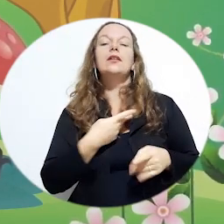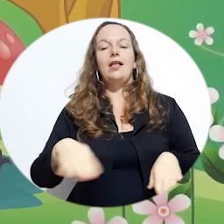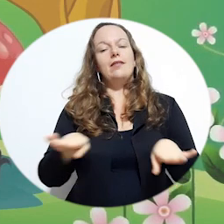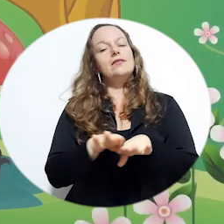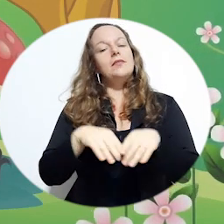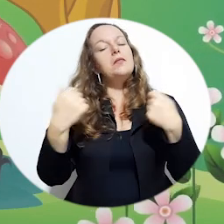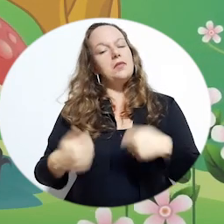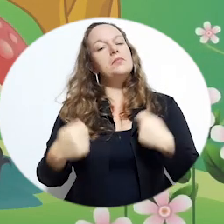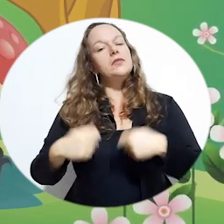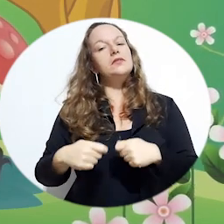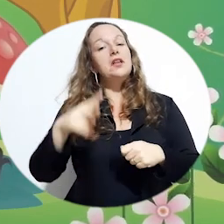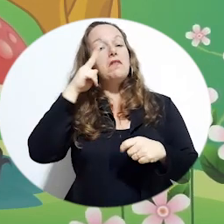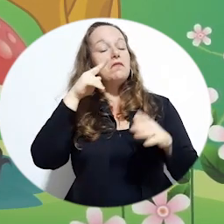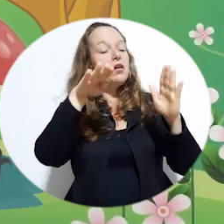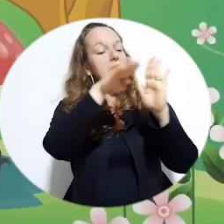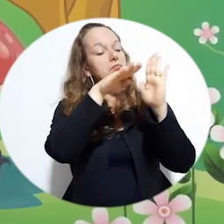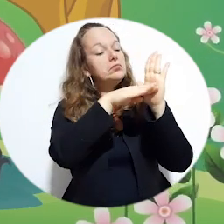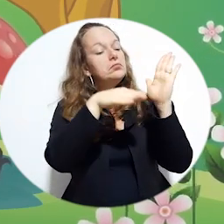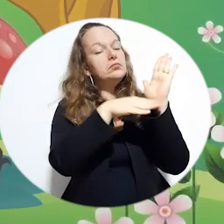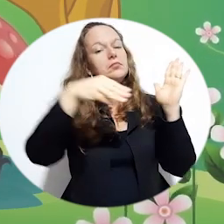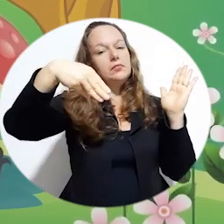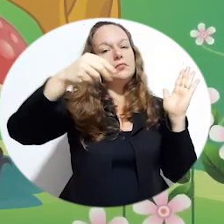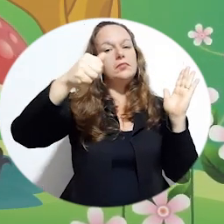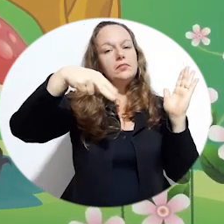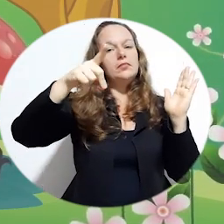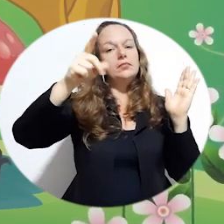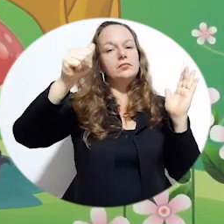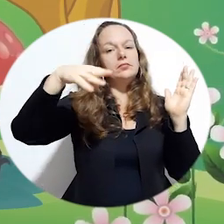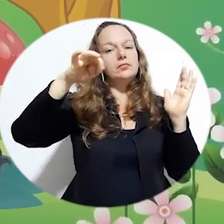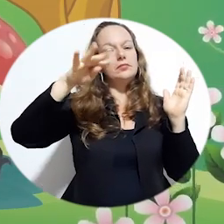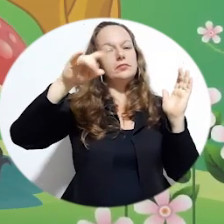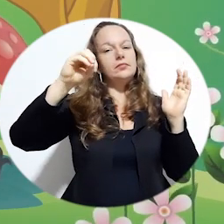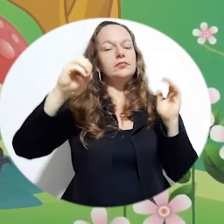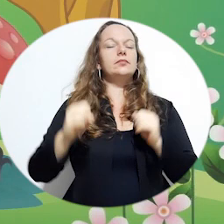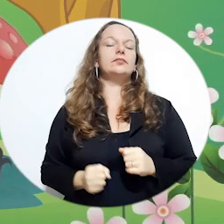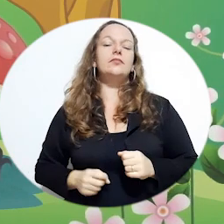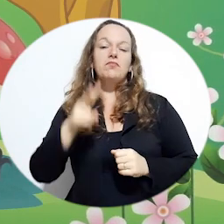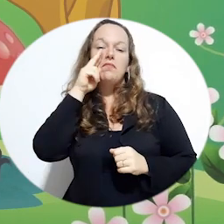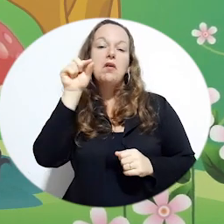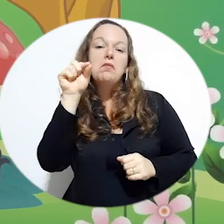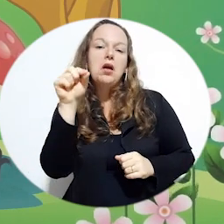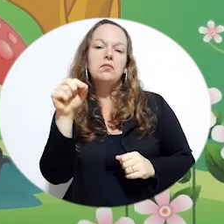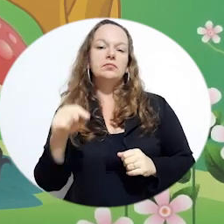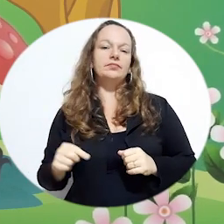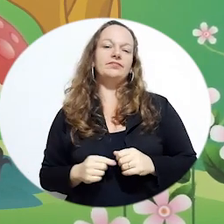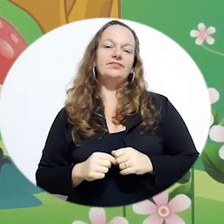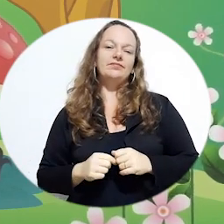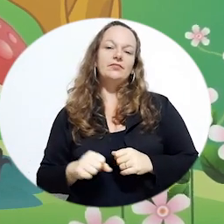também precisaríamos dessas leis, desses mandamentos. Então vamos lá ver quais são esses